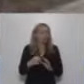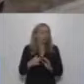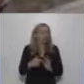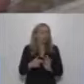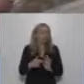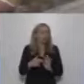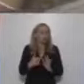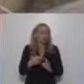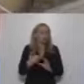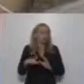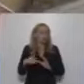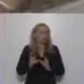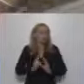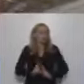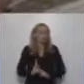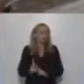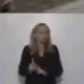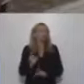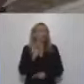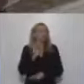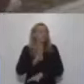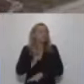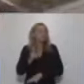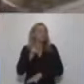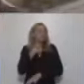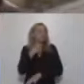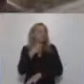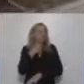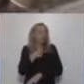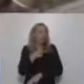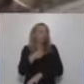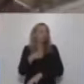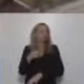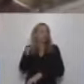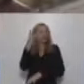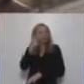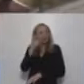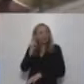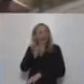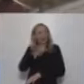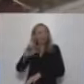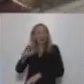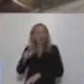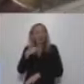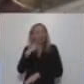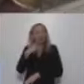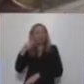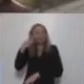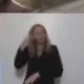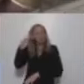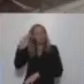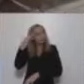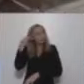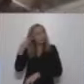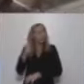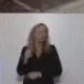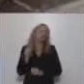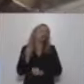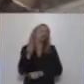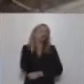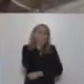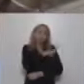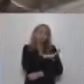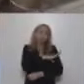aqui o nobre amigo aqui, o Pobel, falando para o governador acabar com o tal do RAS. Que isso é incoerente. É um